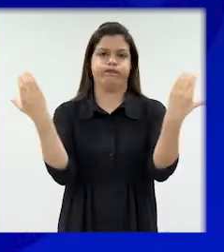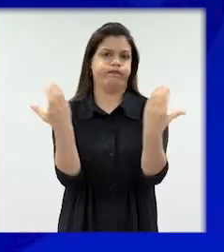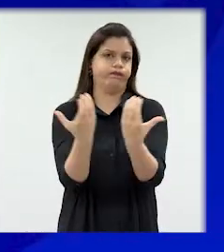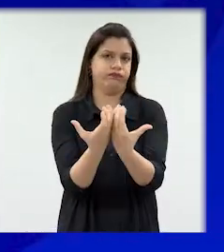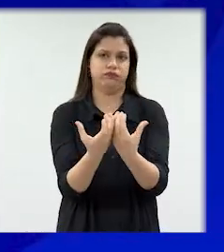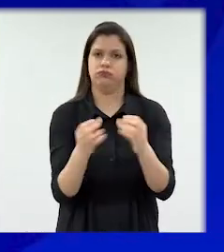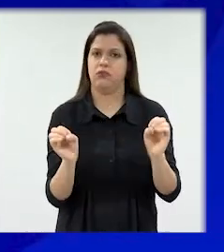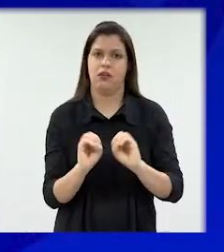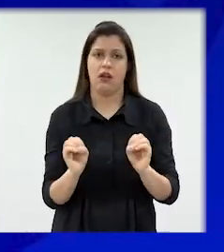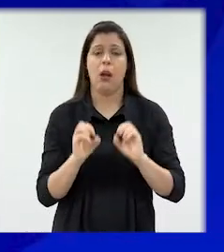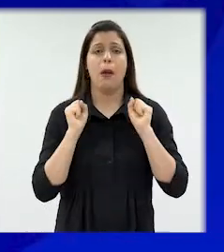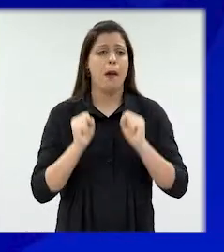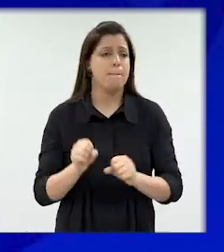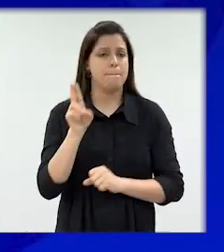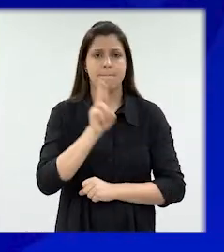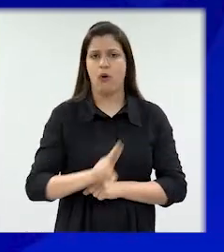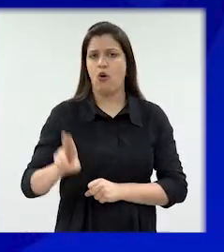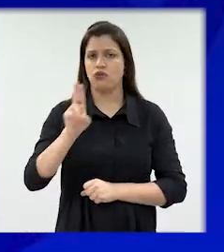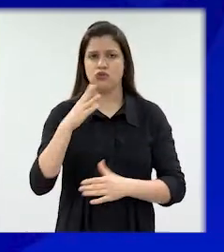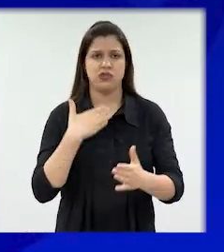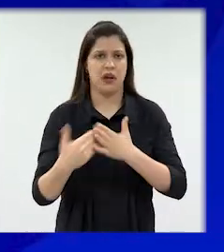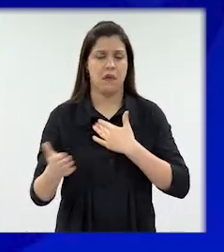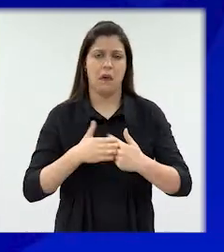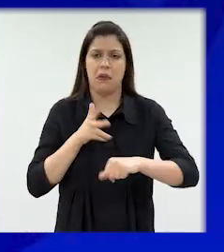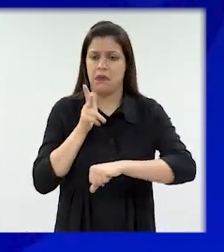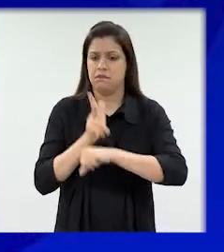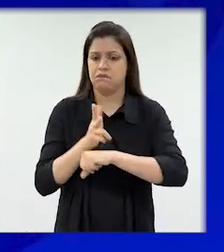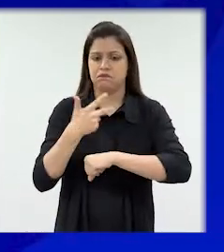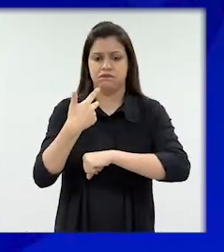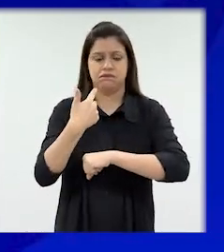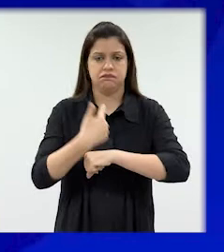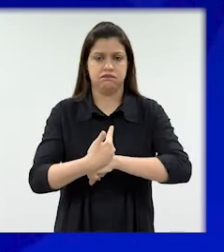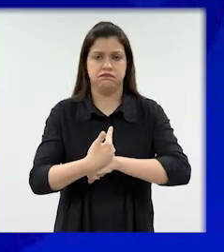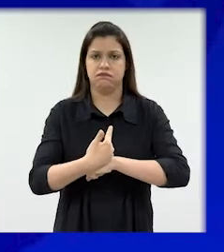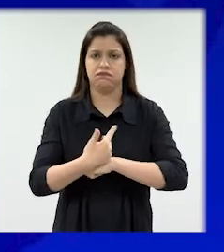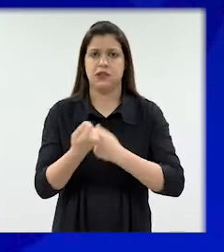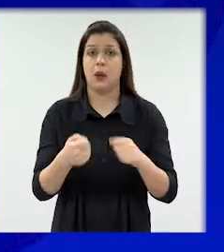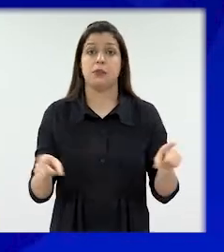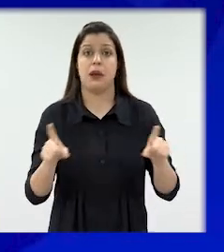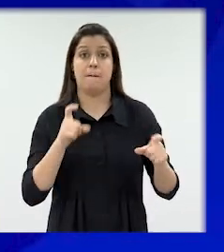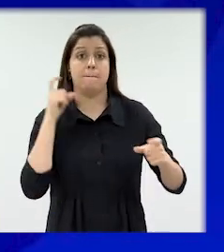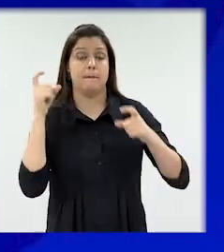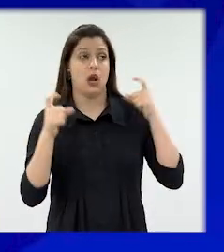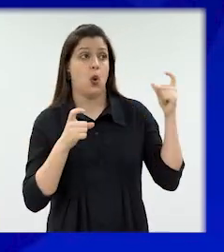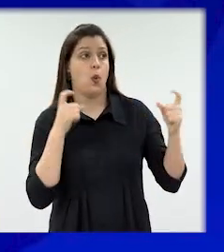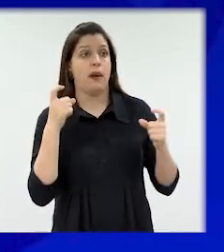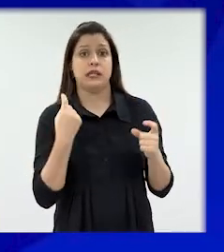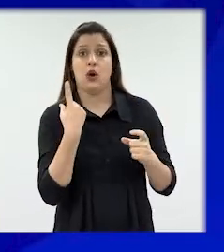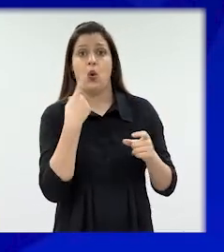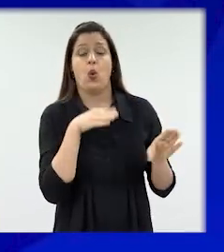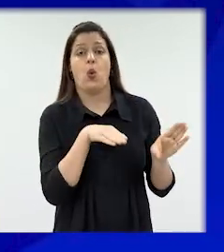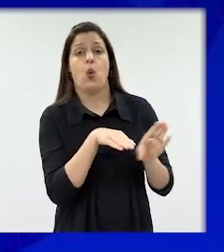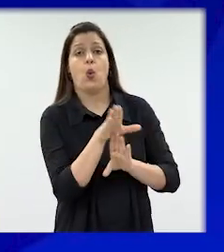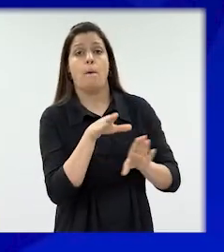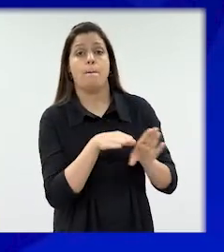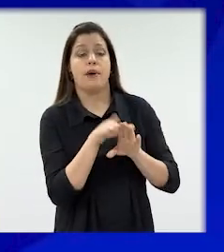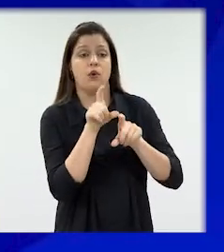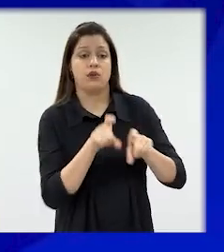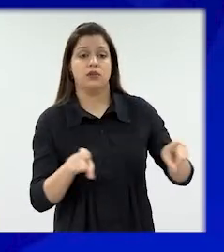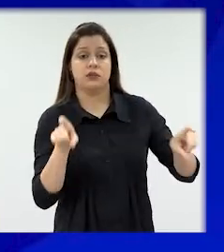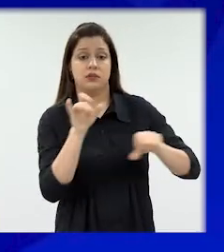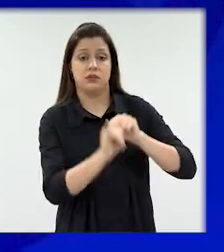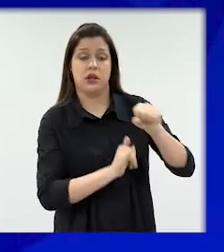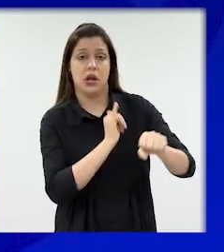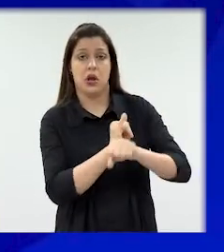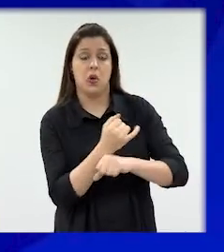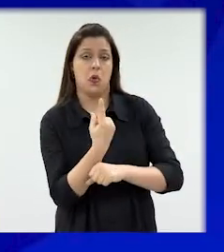pode ser utilizada qualquer plataforma que eles escolherem, não precisa ter essa preocupação de seguir a orientação. O TSE não